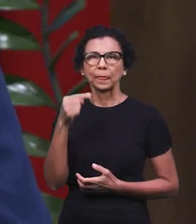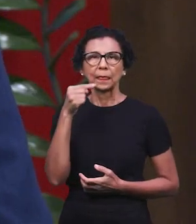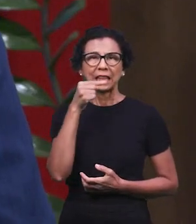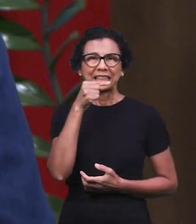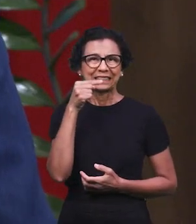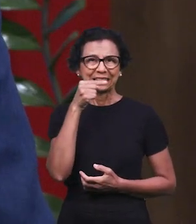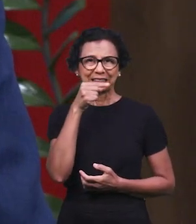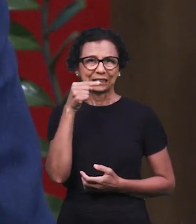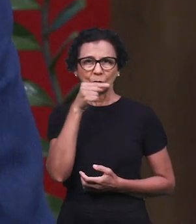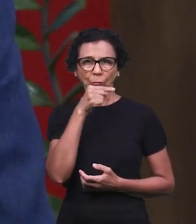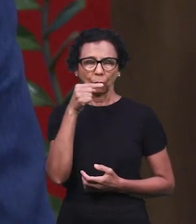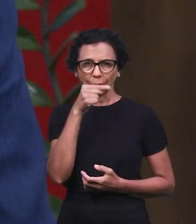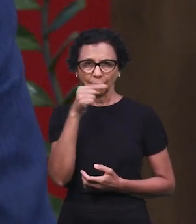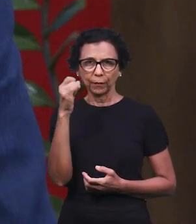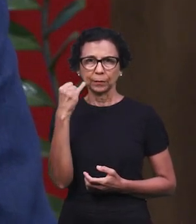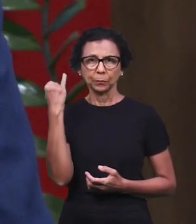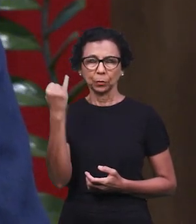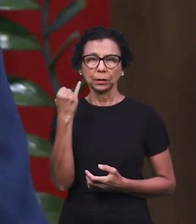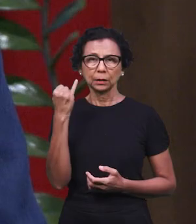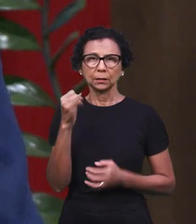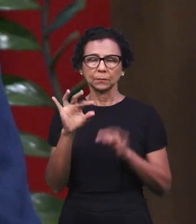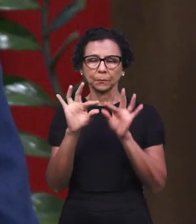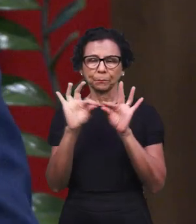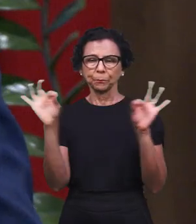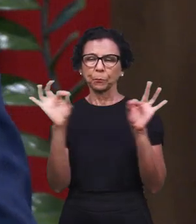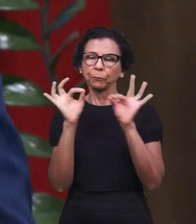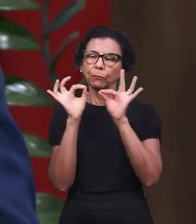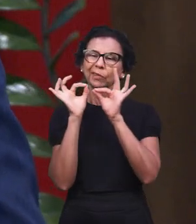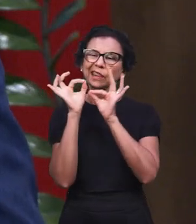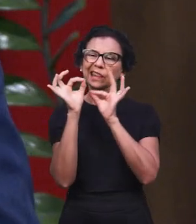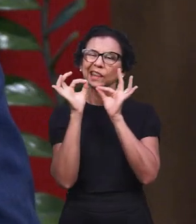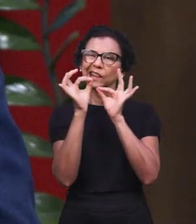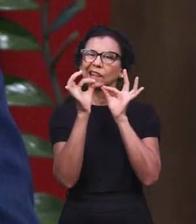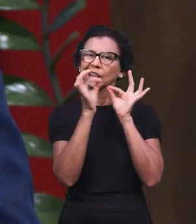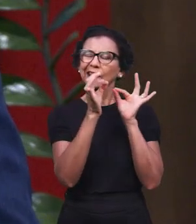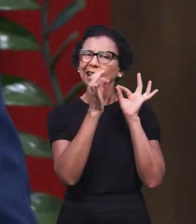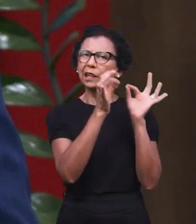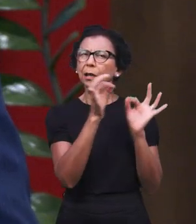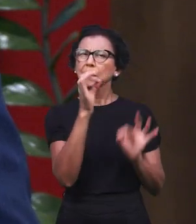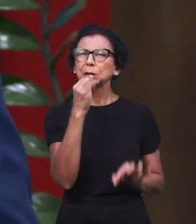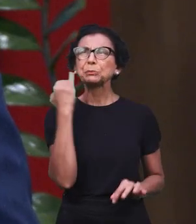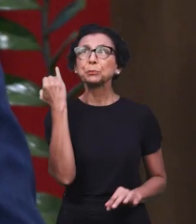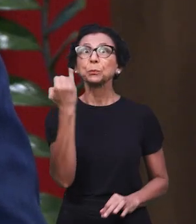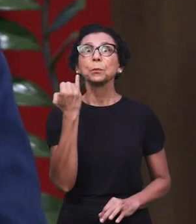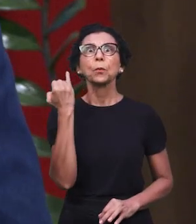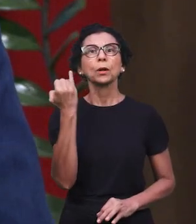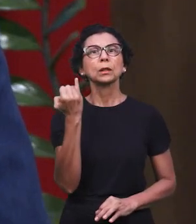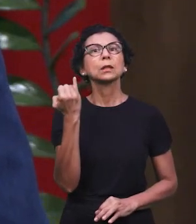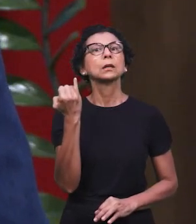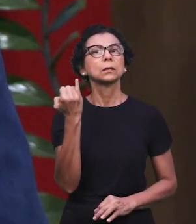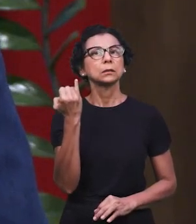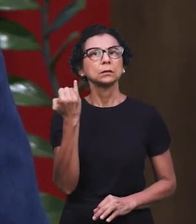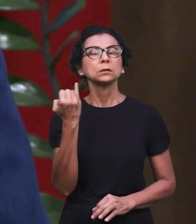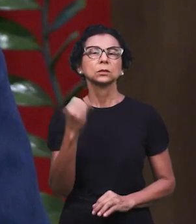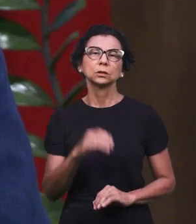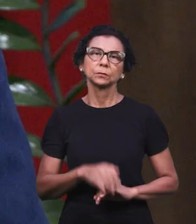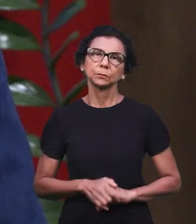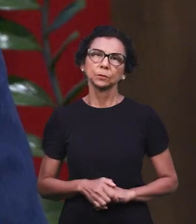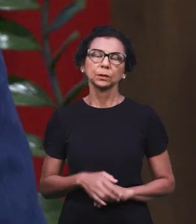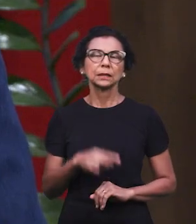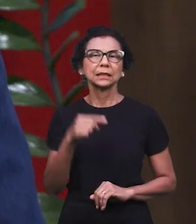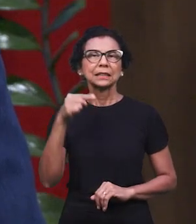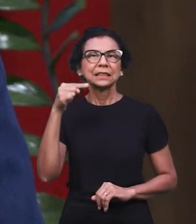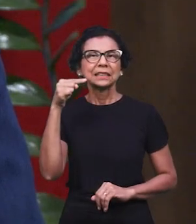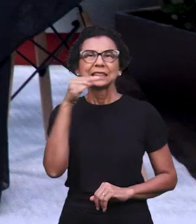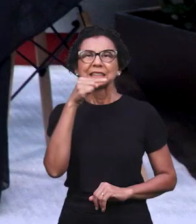de higienização, que na verdade é um dos mais importantes, porque a escova não consegue alcançar todos os locais. E